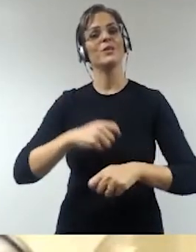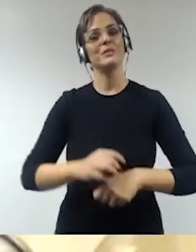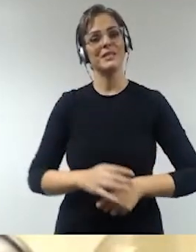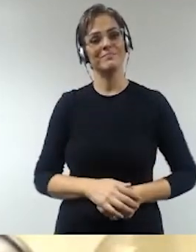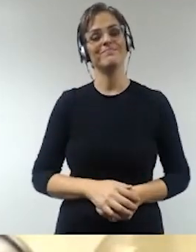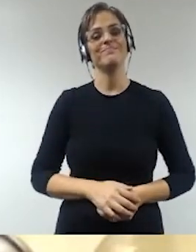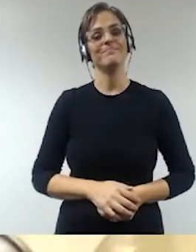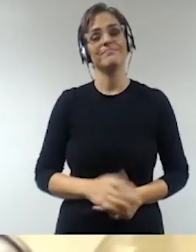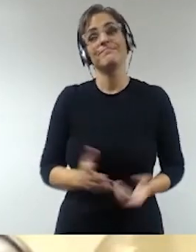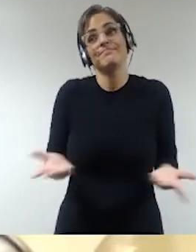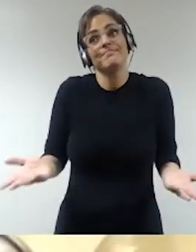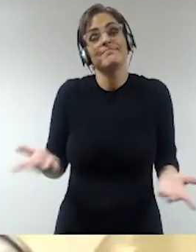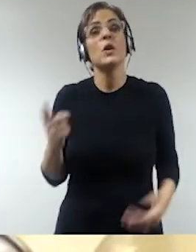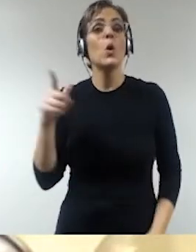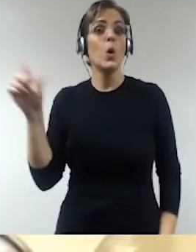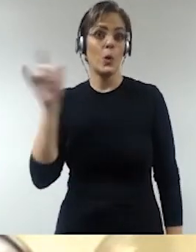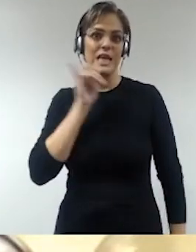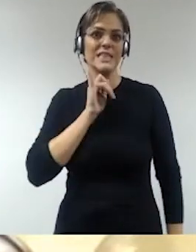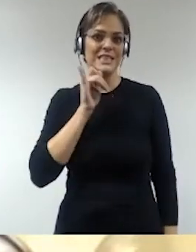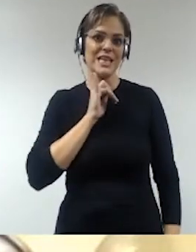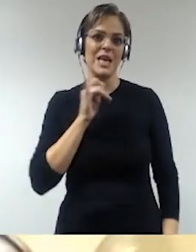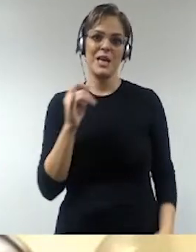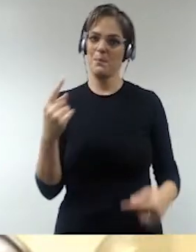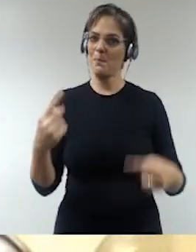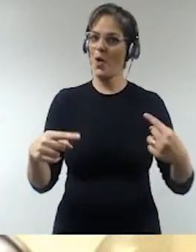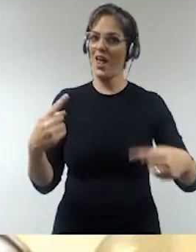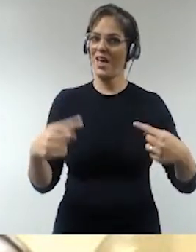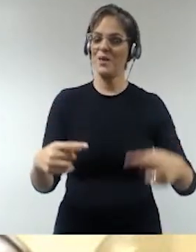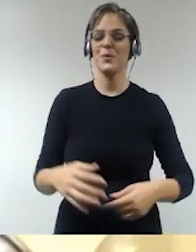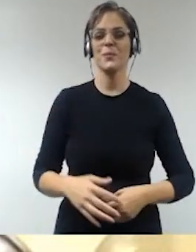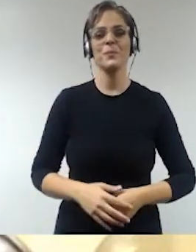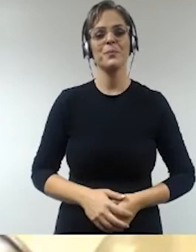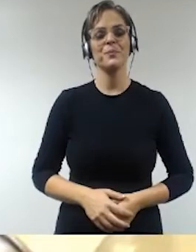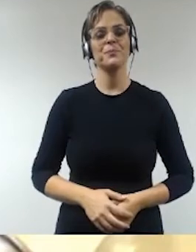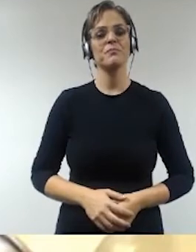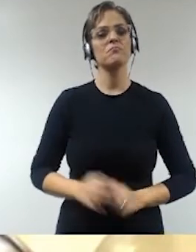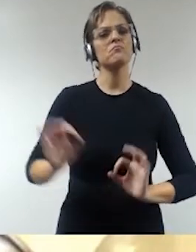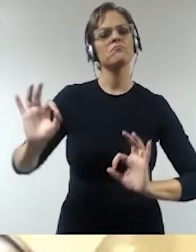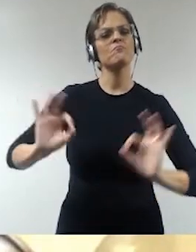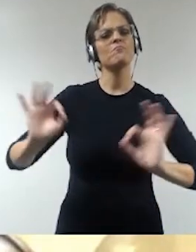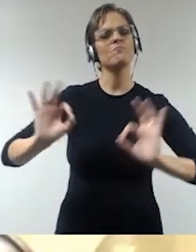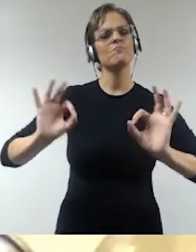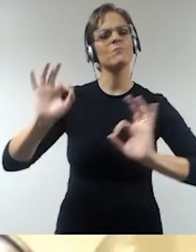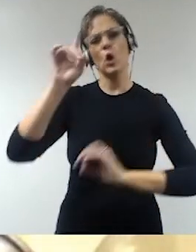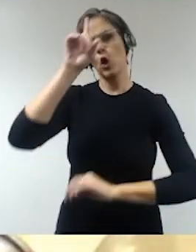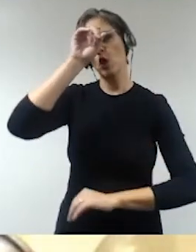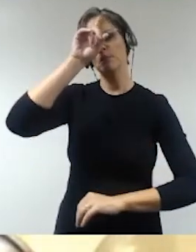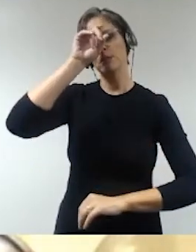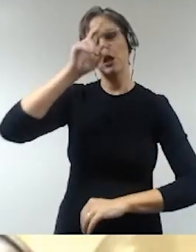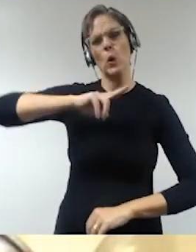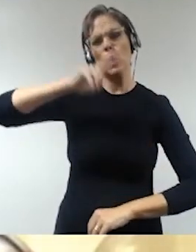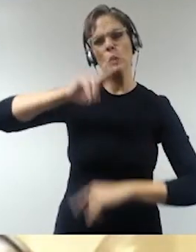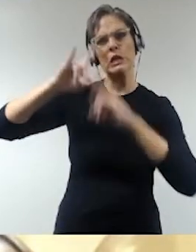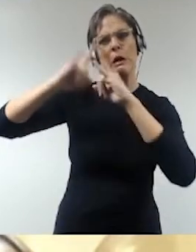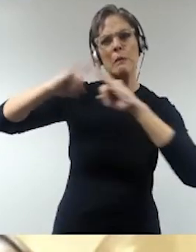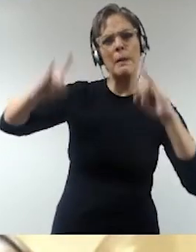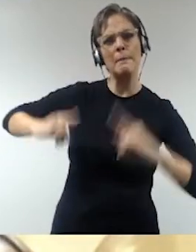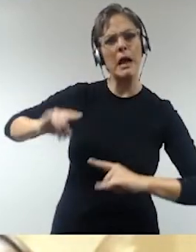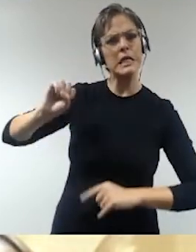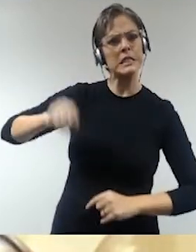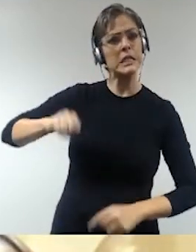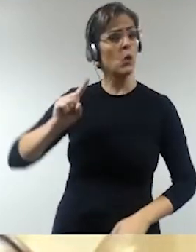também, citando mais um aspecto polêmico aqui, monta-se um hospital de campanha ou não, ou